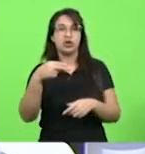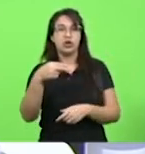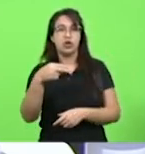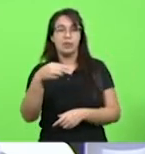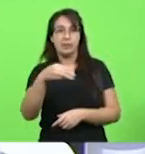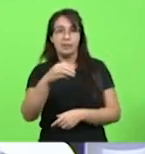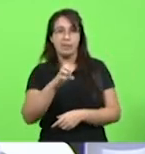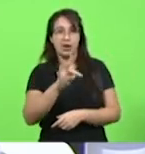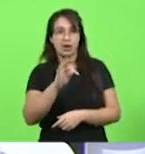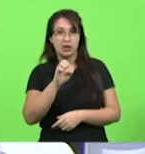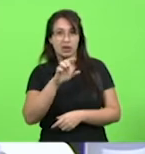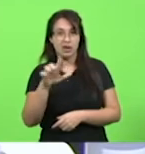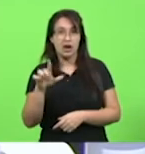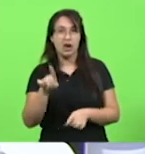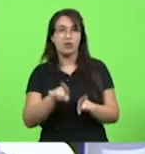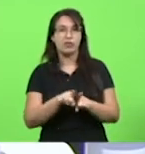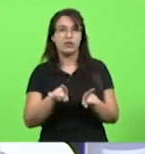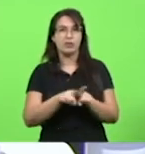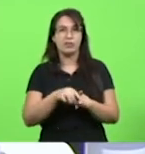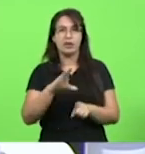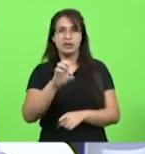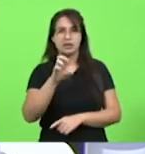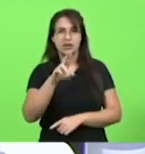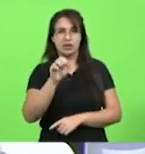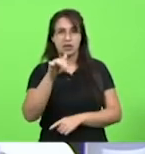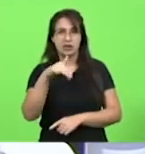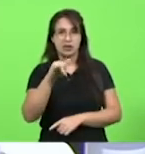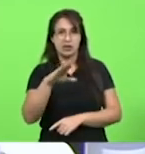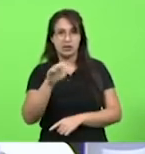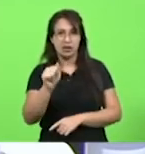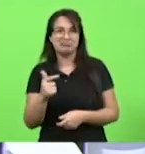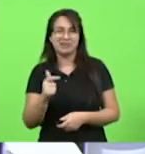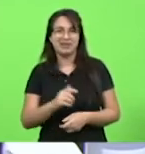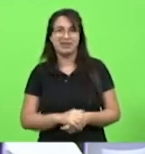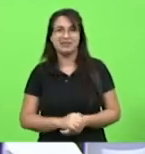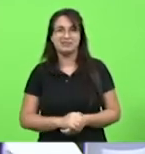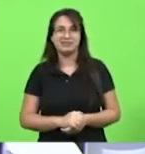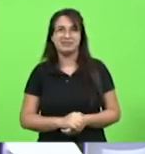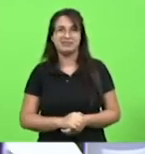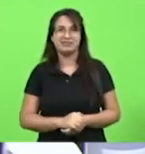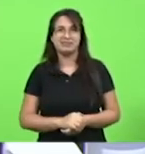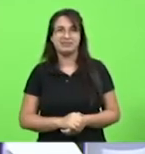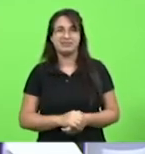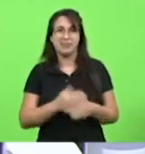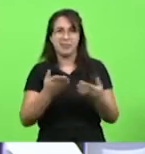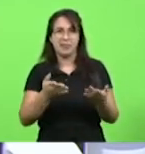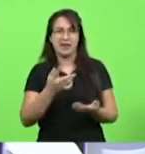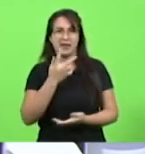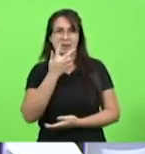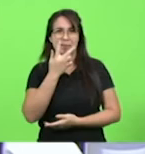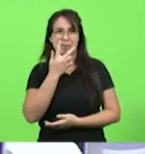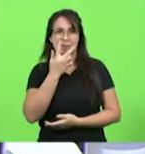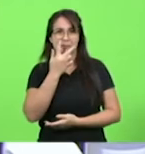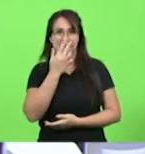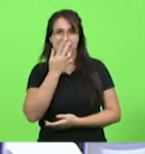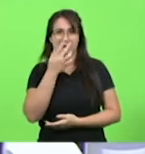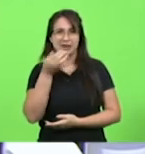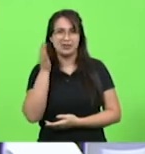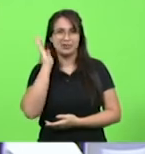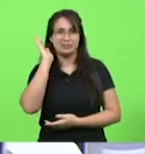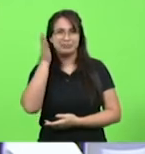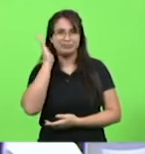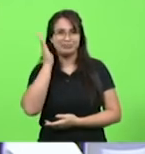metal-mecânica feiras de cerâmica feiras de imóveis que povo burro o que